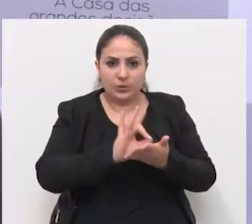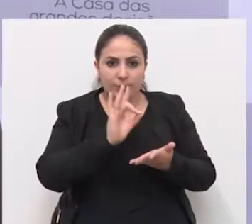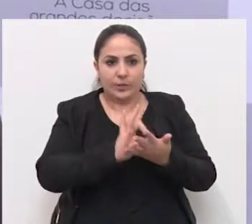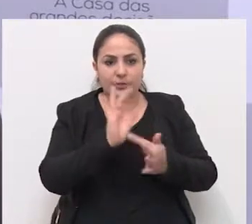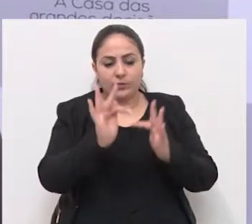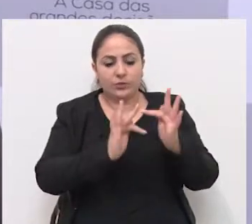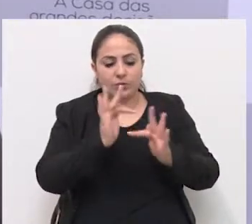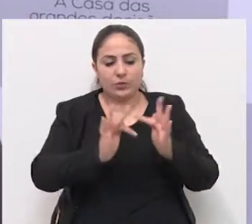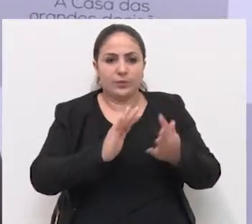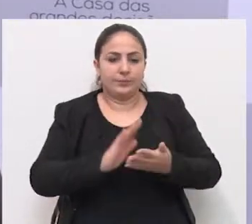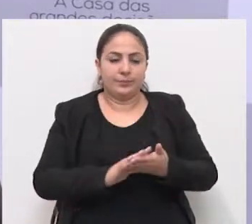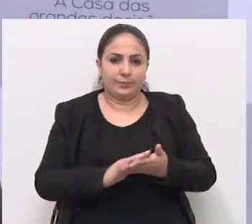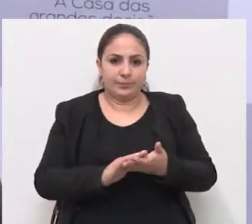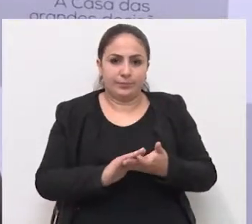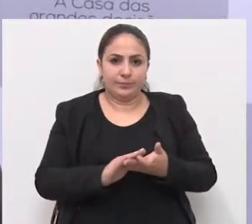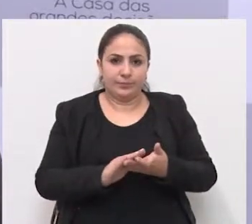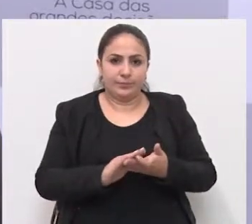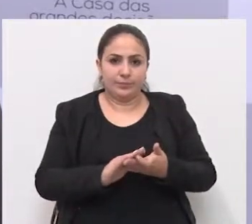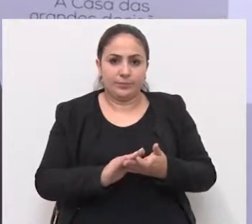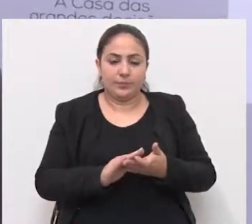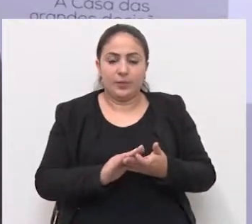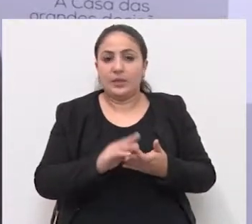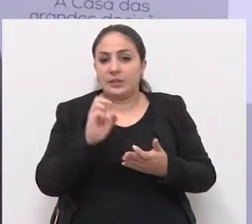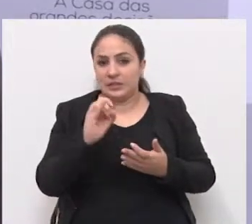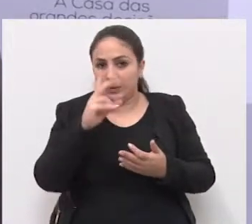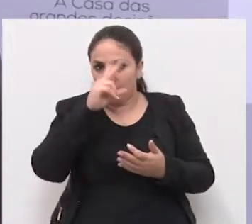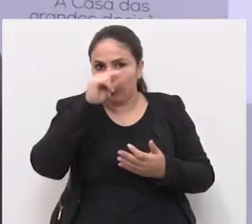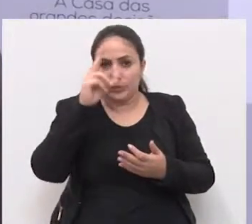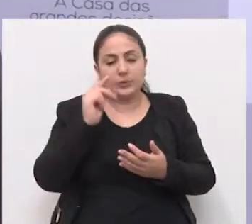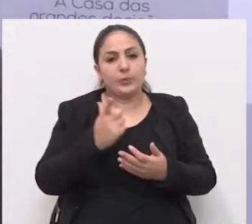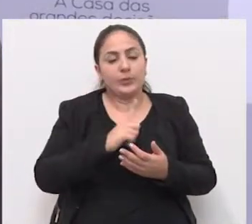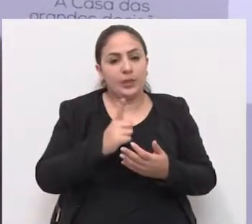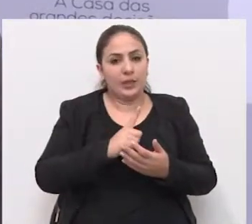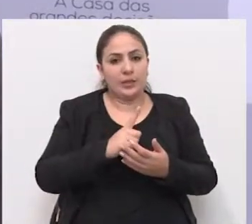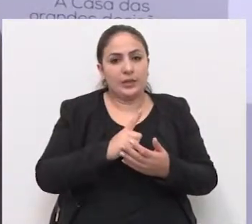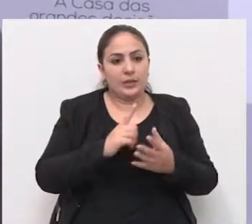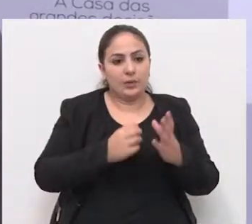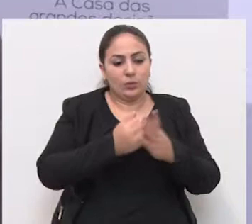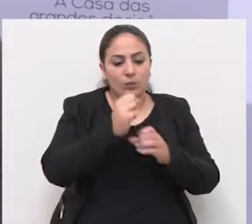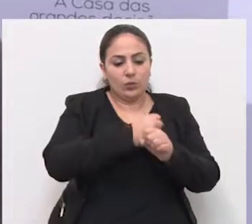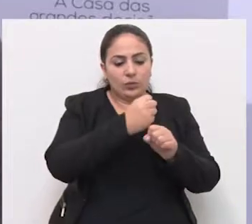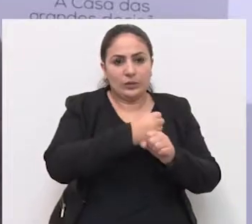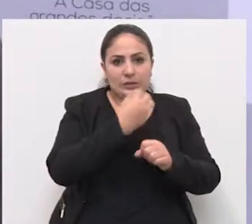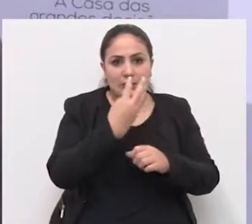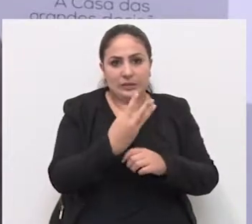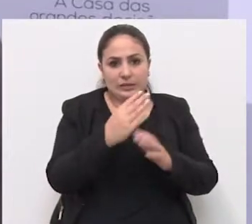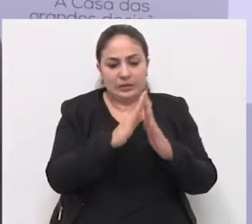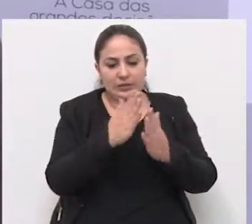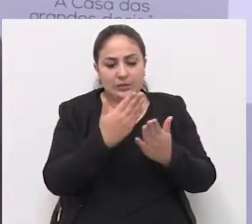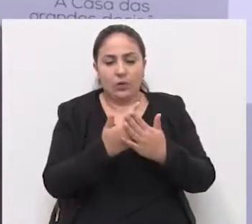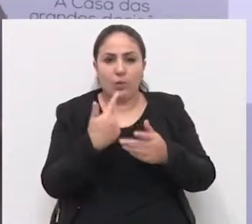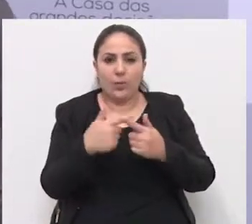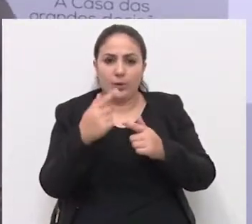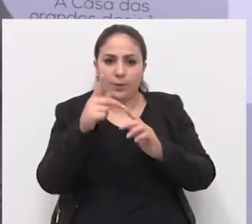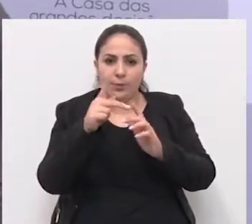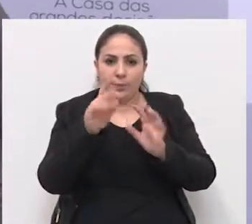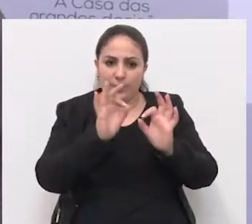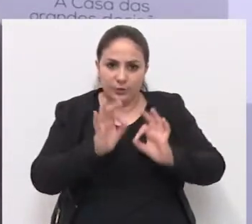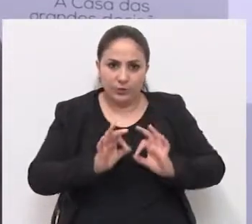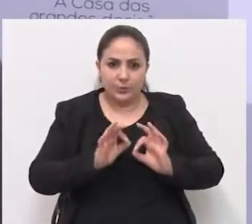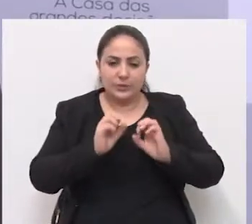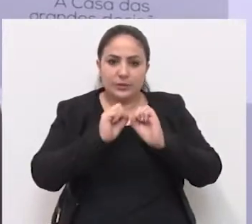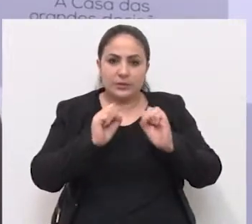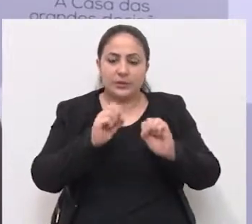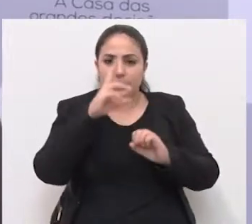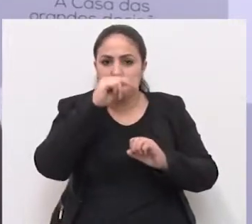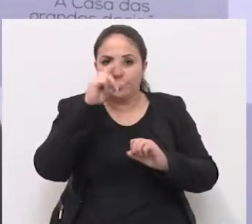para que a escola efetivamente funcione. Então, se o município está prevendo que vai construir 3 escolas, é porque no